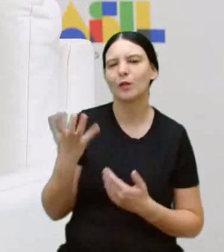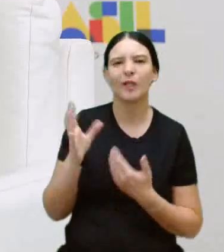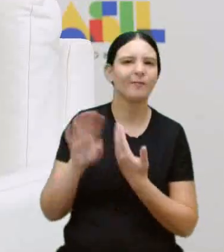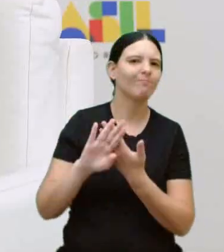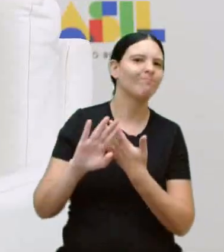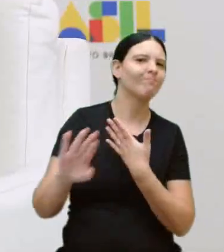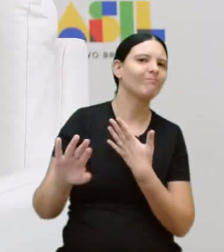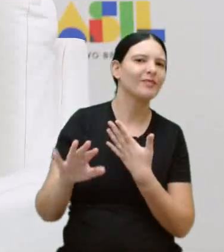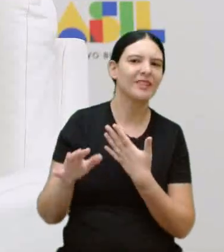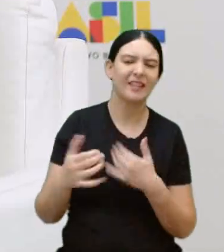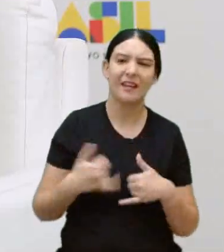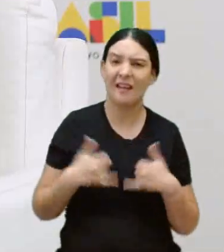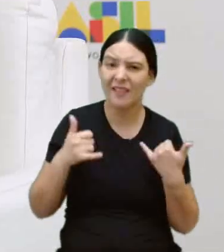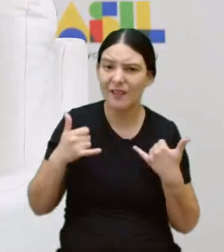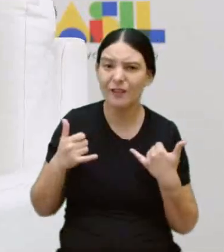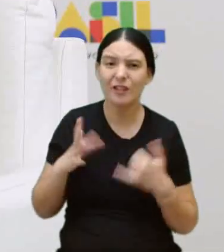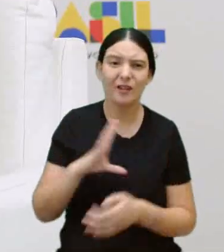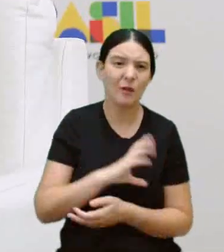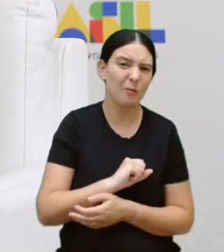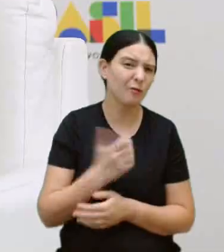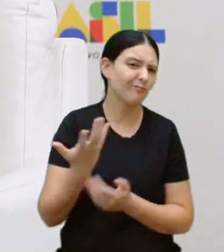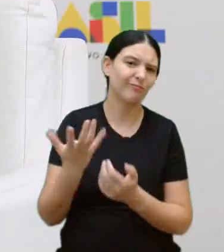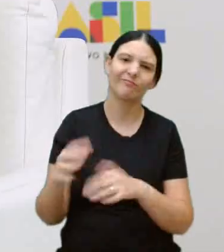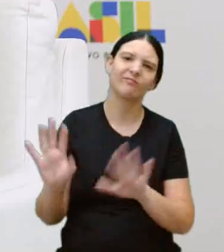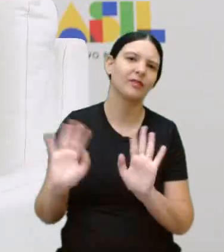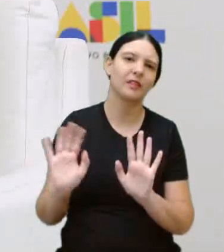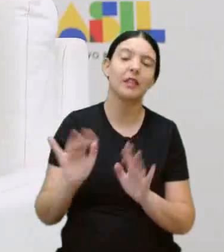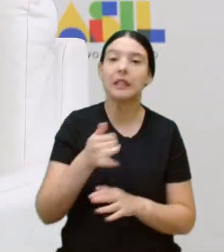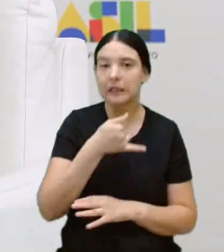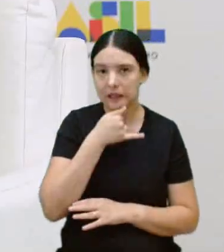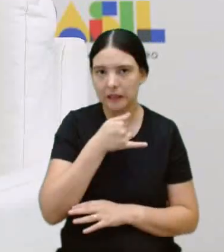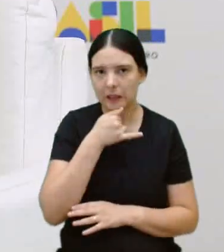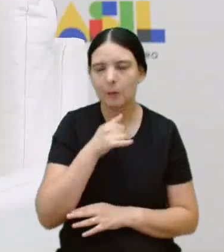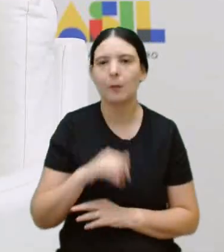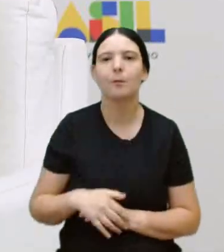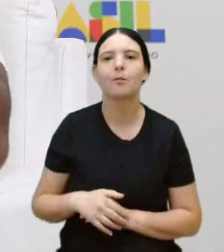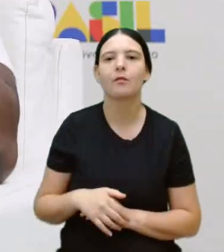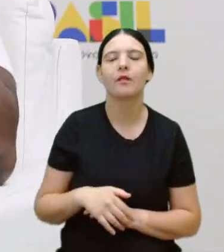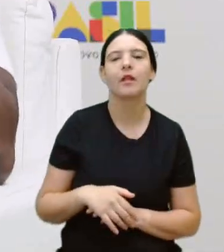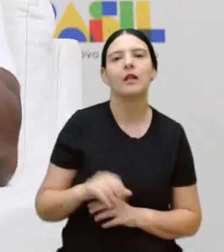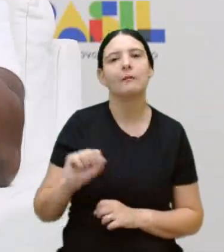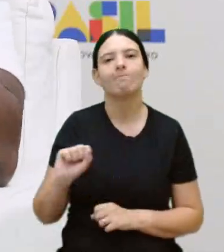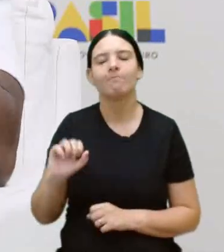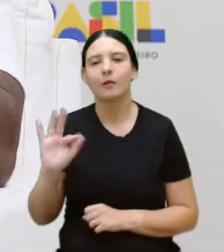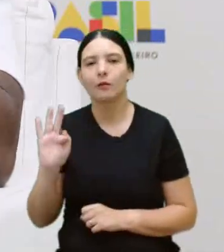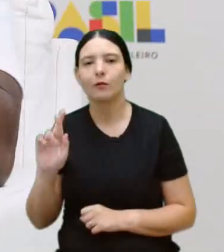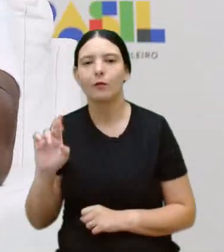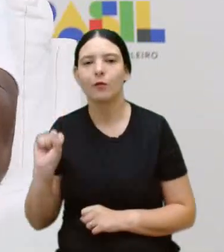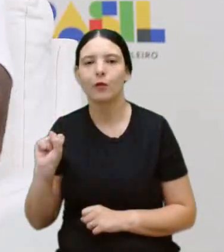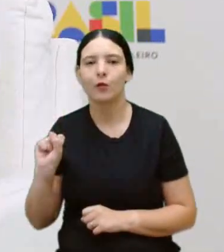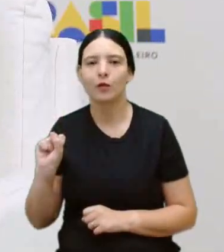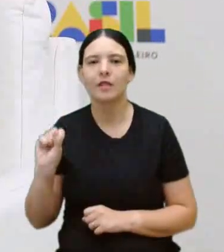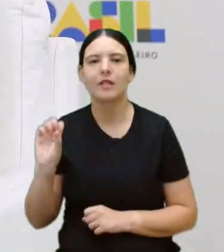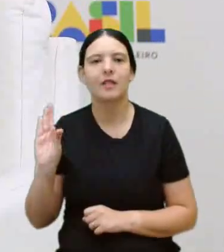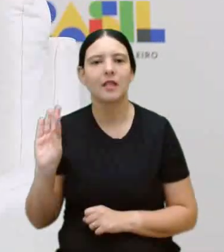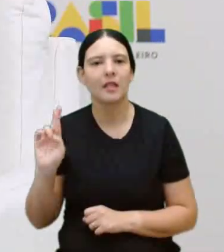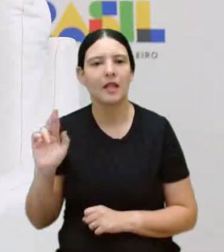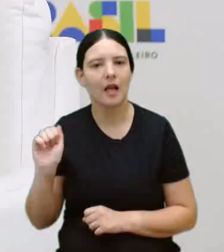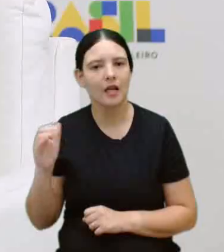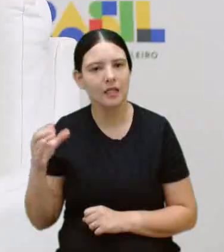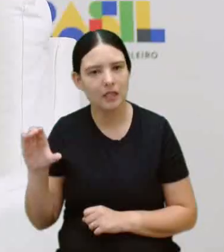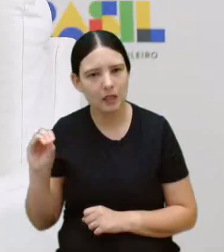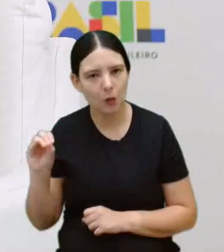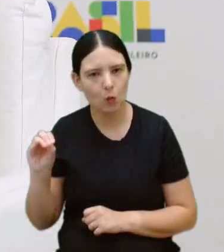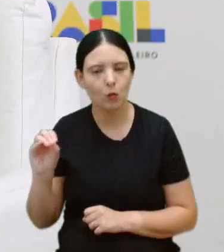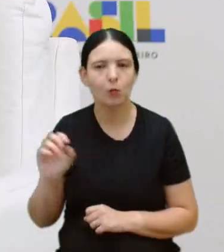energia afetiva naquele relacionamento. Vou dar um exemplo aqui da diferença entre frustração e decepção, só para a gente localizar. E vou voltar para a questão